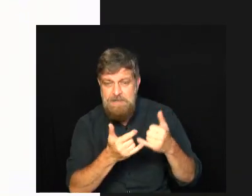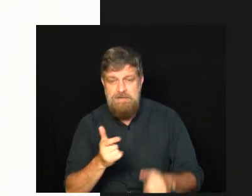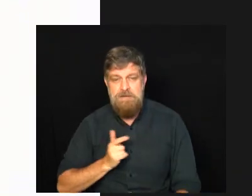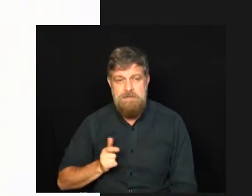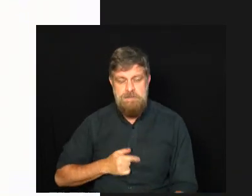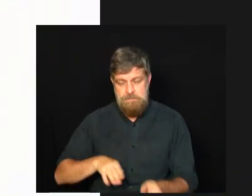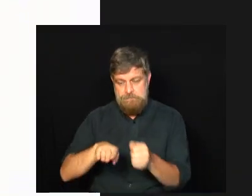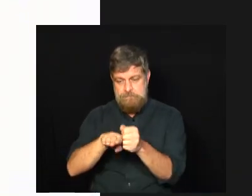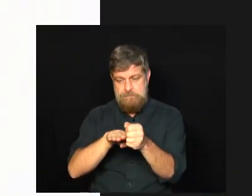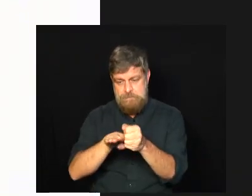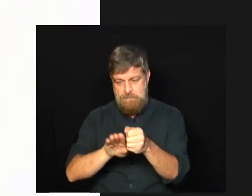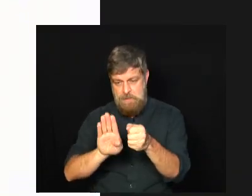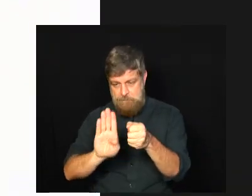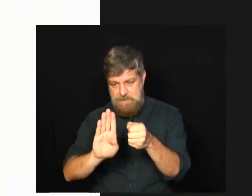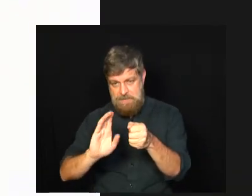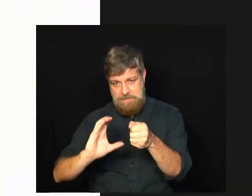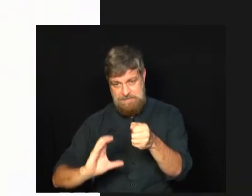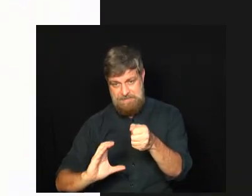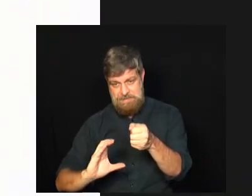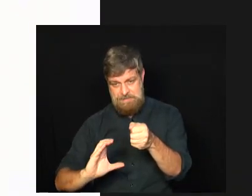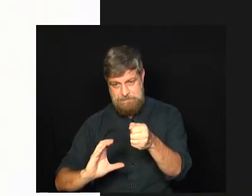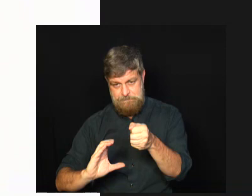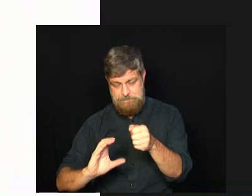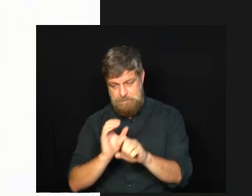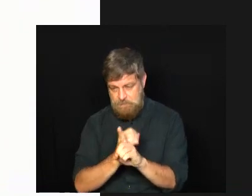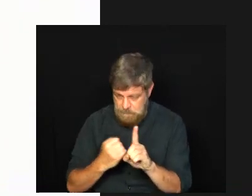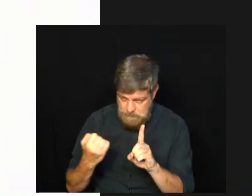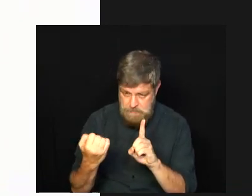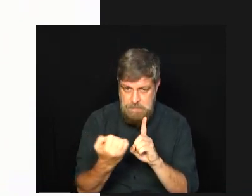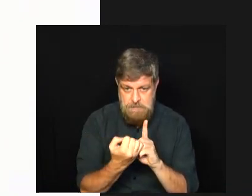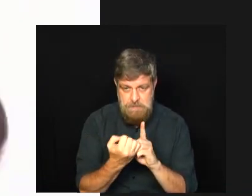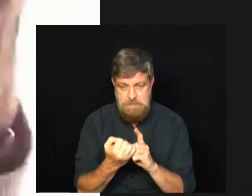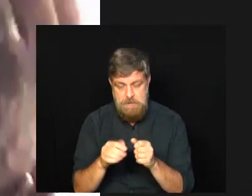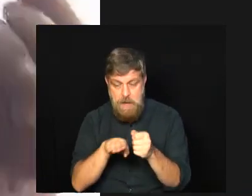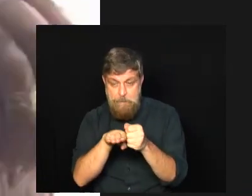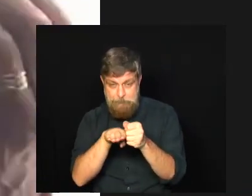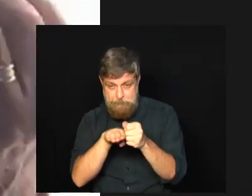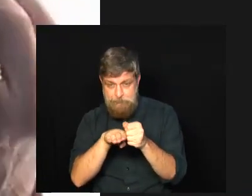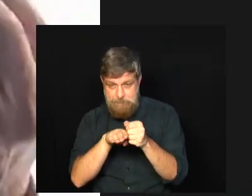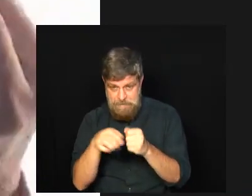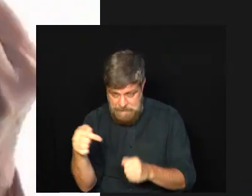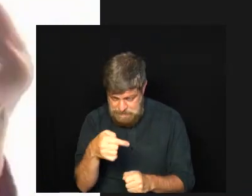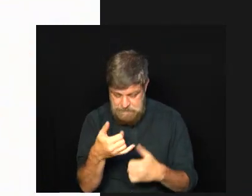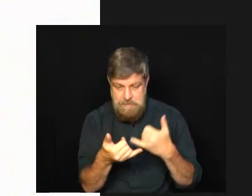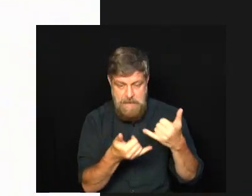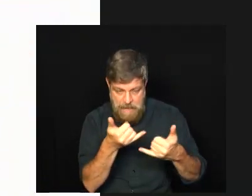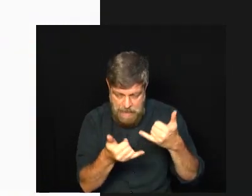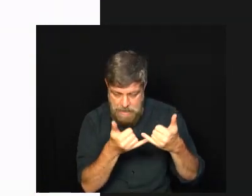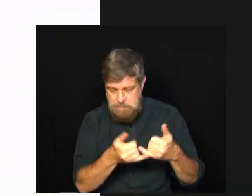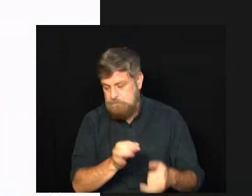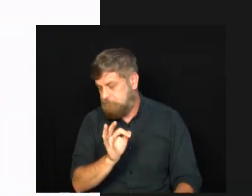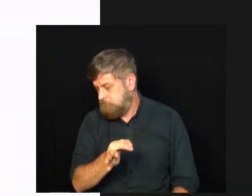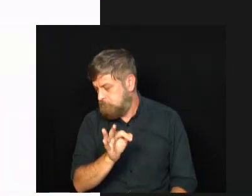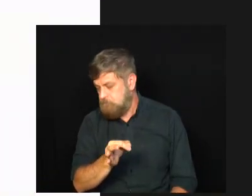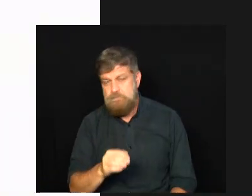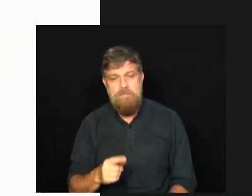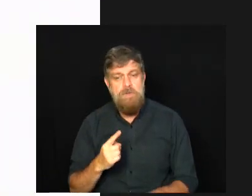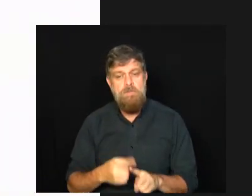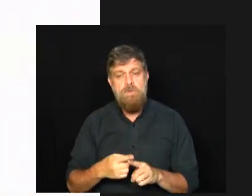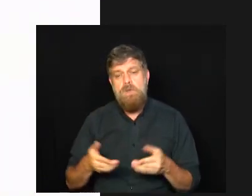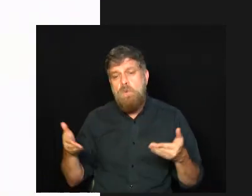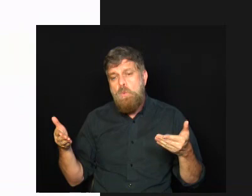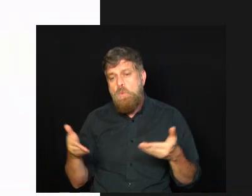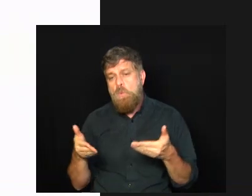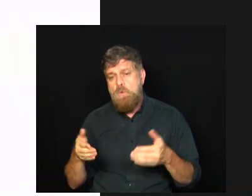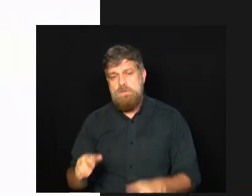classes B e C da sociedade. Então, eu digo o seguinte, por que hoje